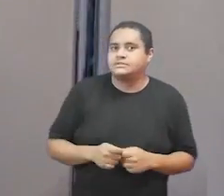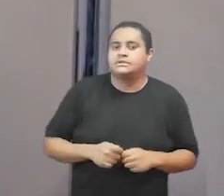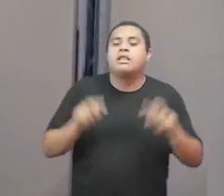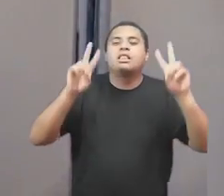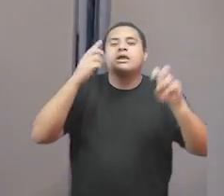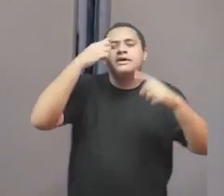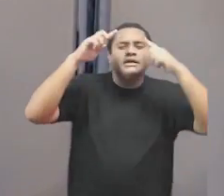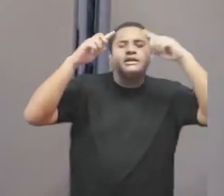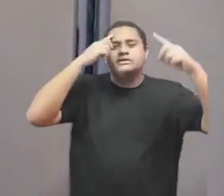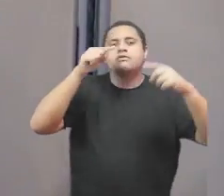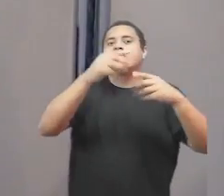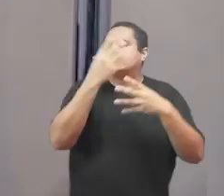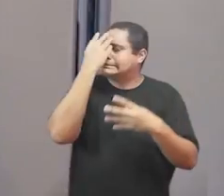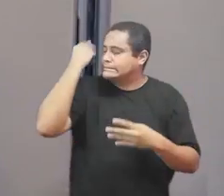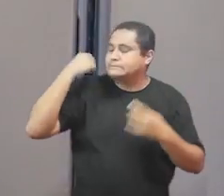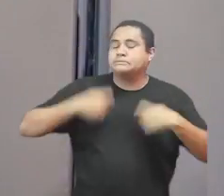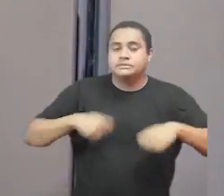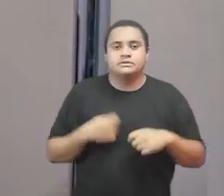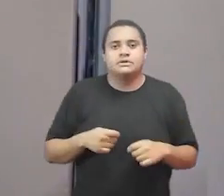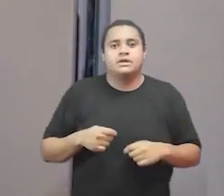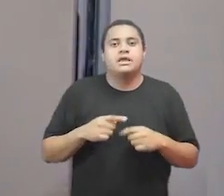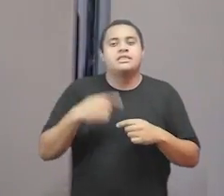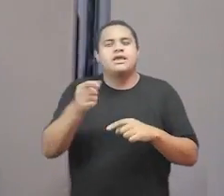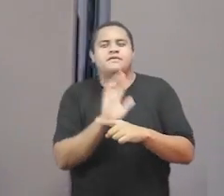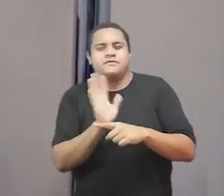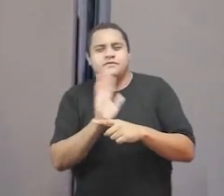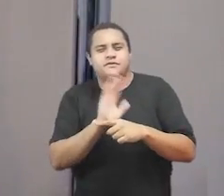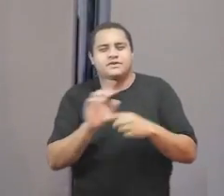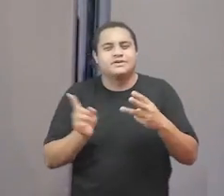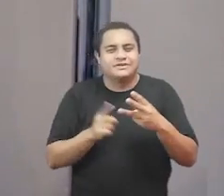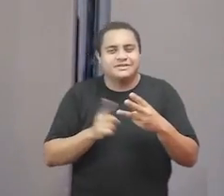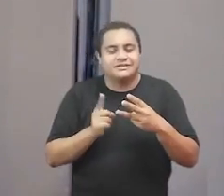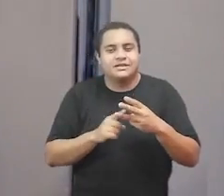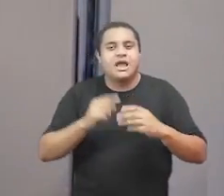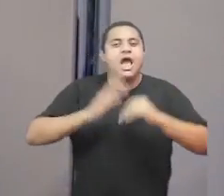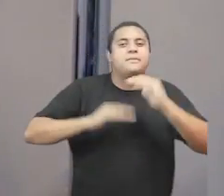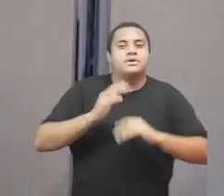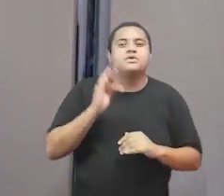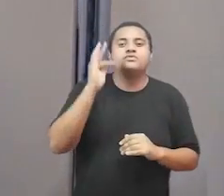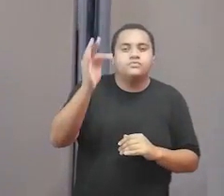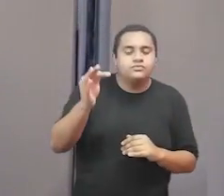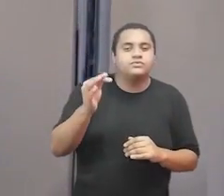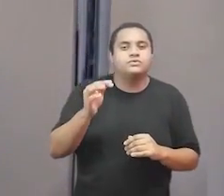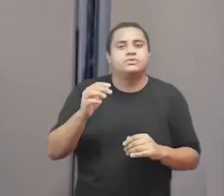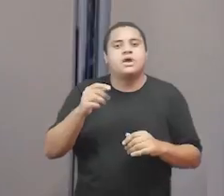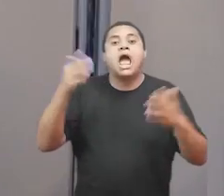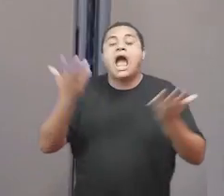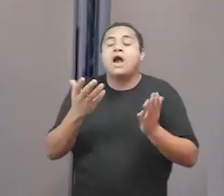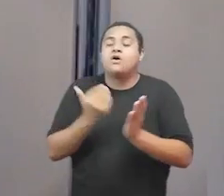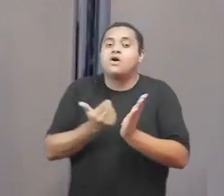criatividade. Esses mitos eu cheguei a abordá-los no terceiro vídeo da série 4 Habilidades do Futuro, mas agora eu